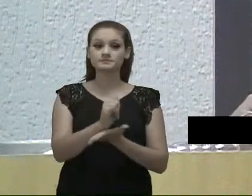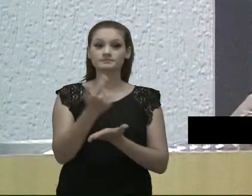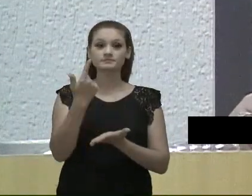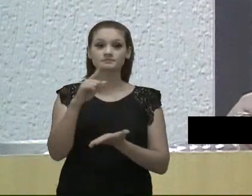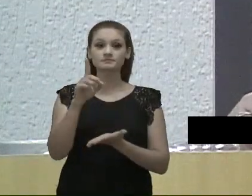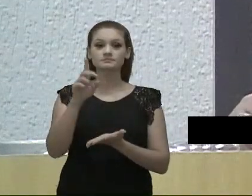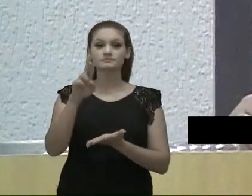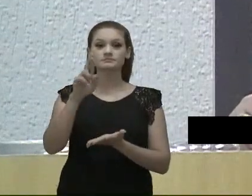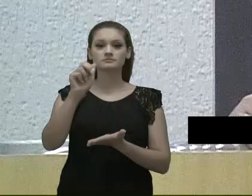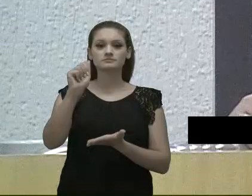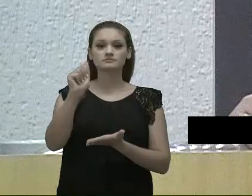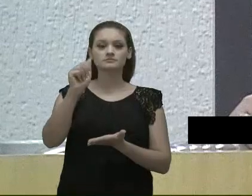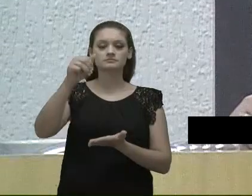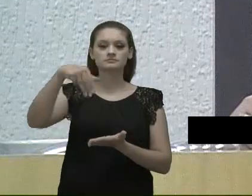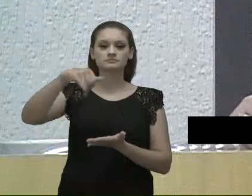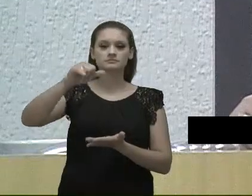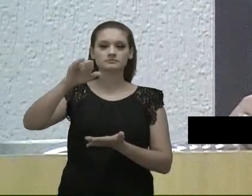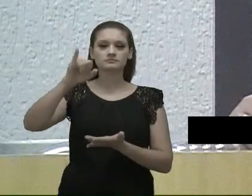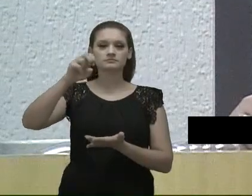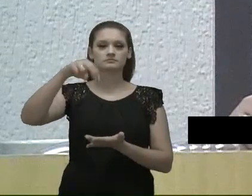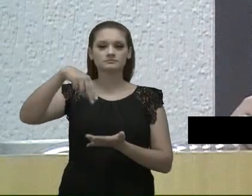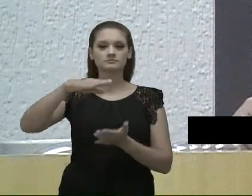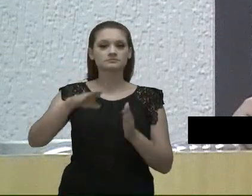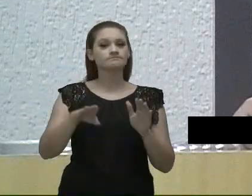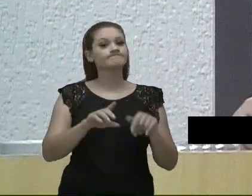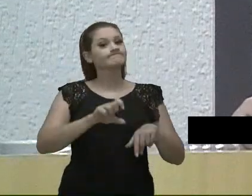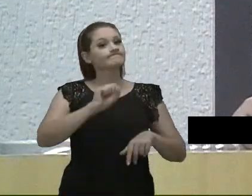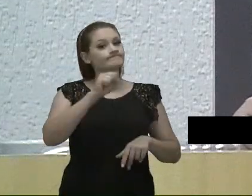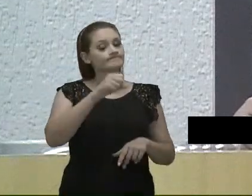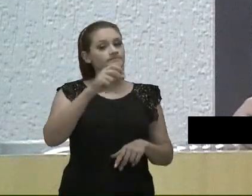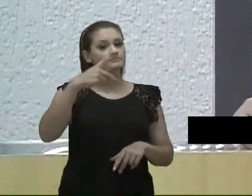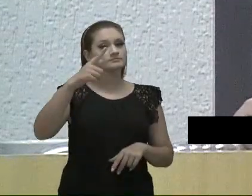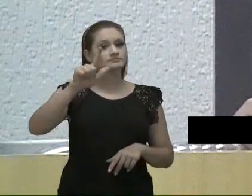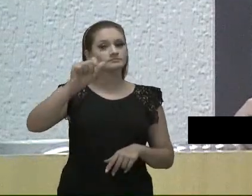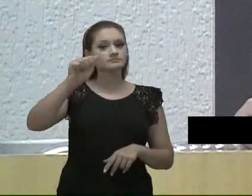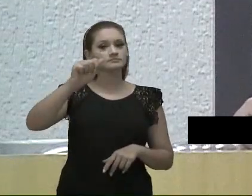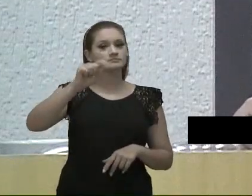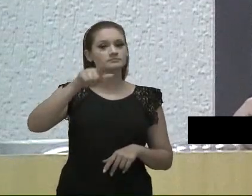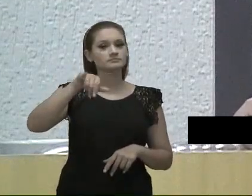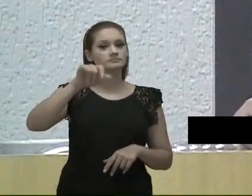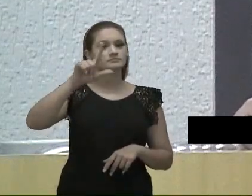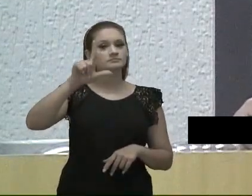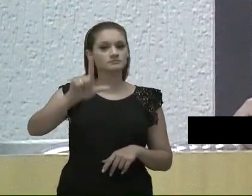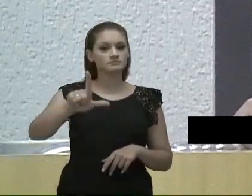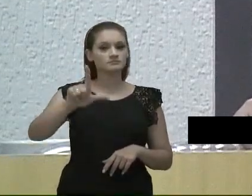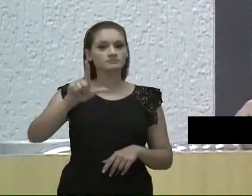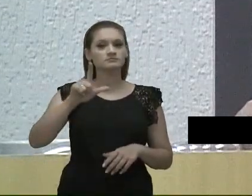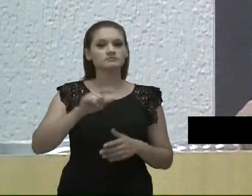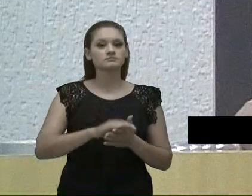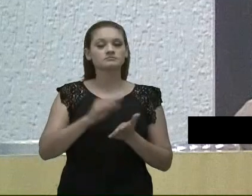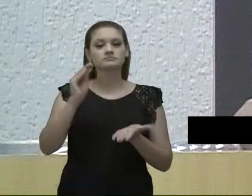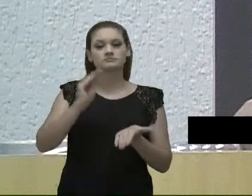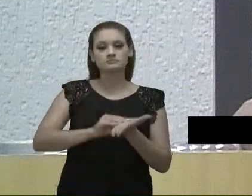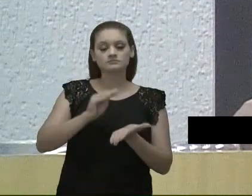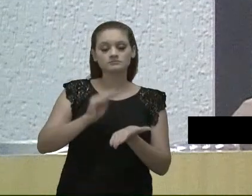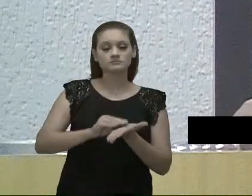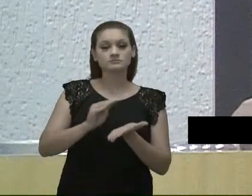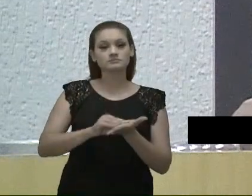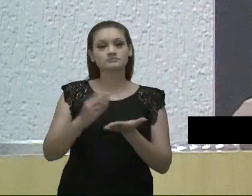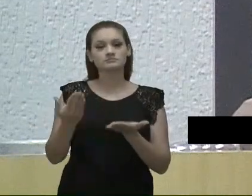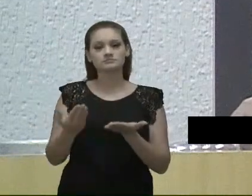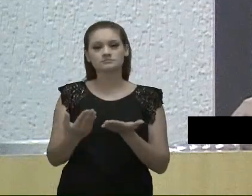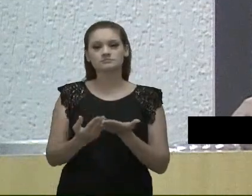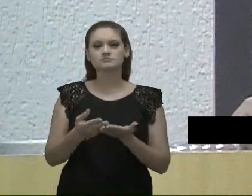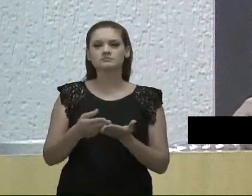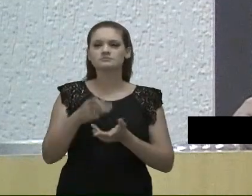Dramin, e sim o Plazil. E o Plazil está sendo aplicado por falta do Dramin. Você